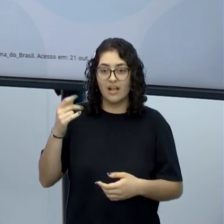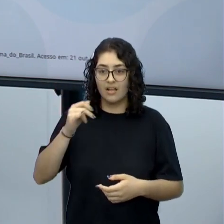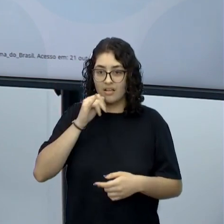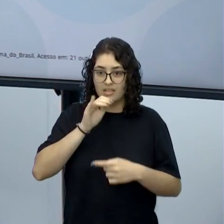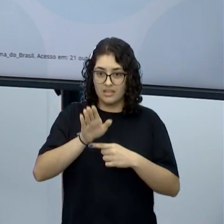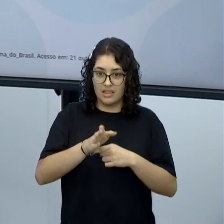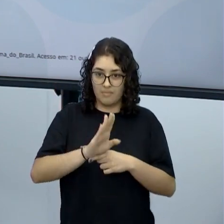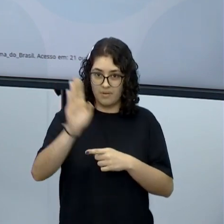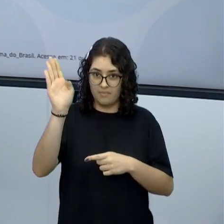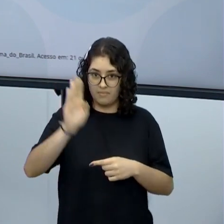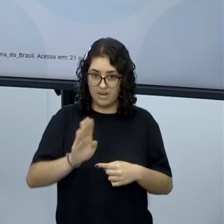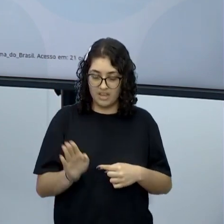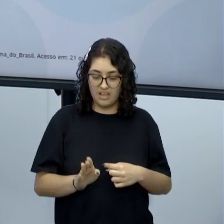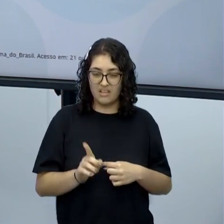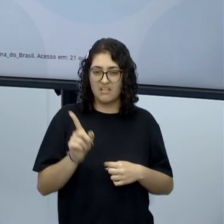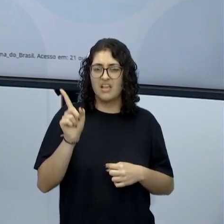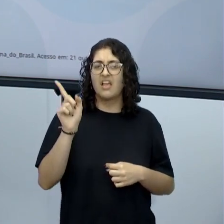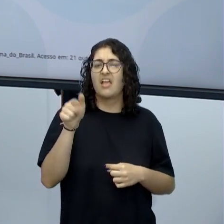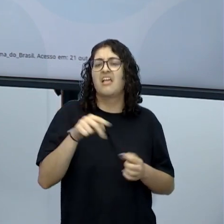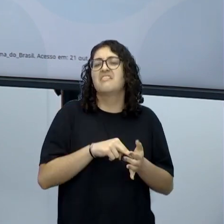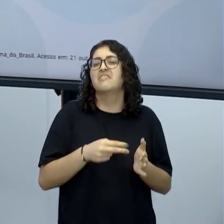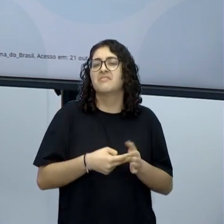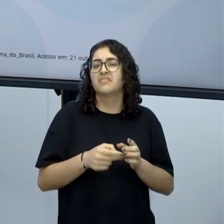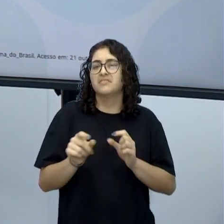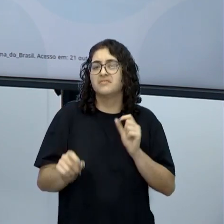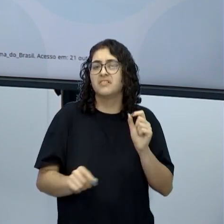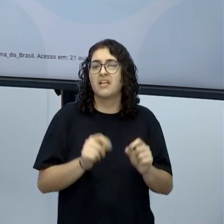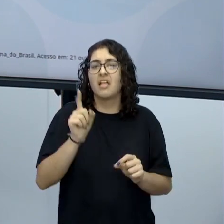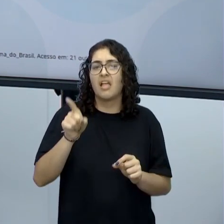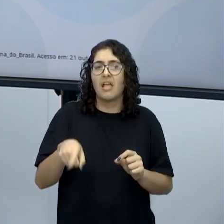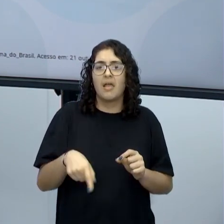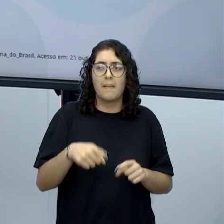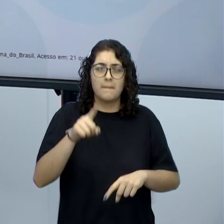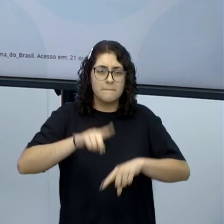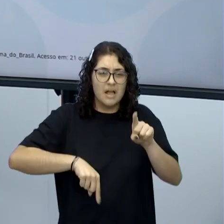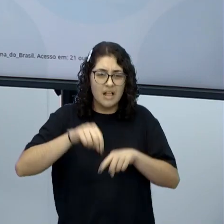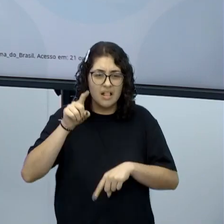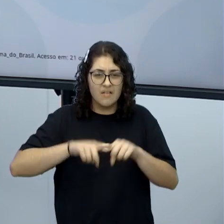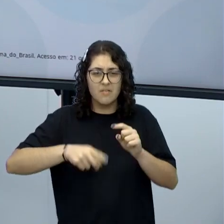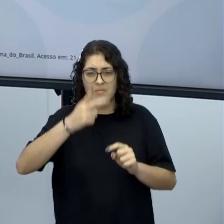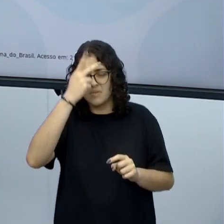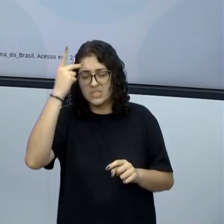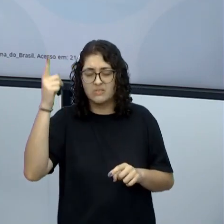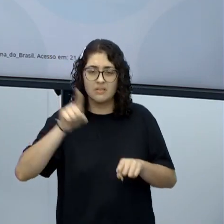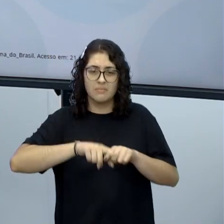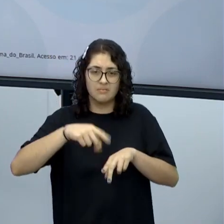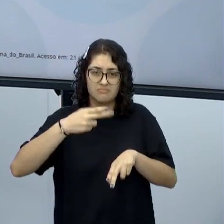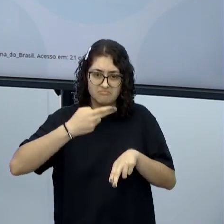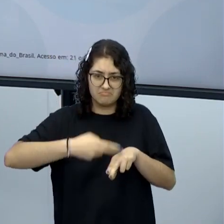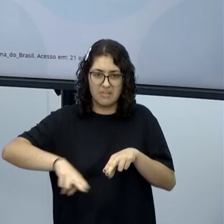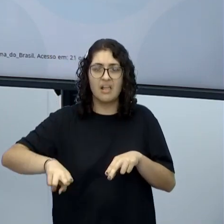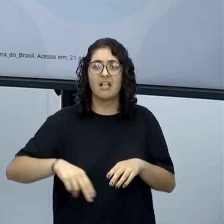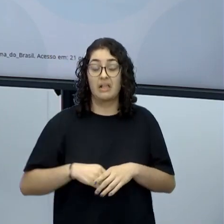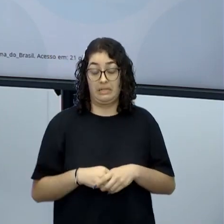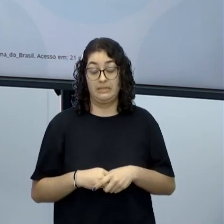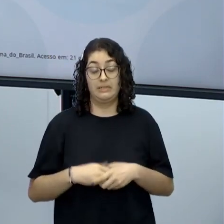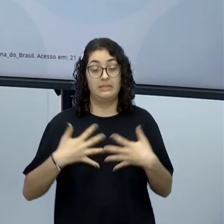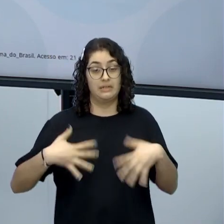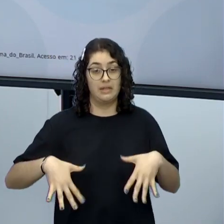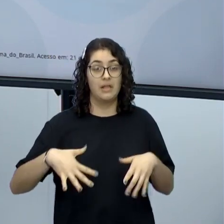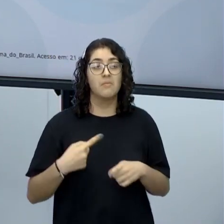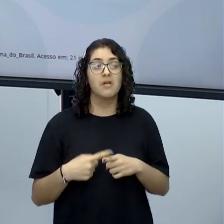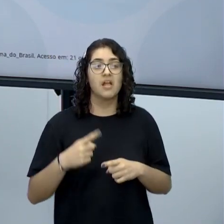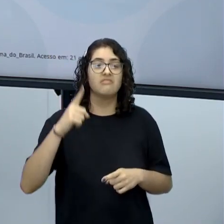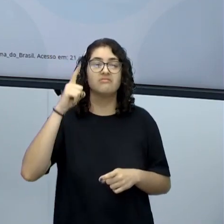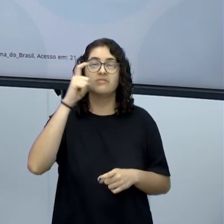cinema nacional é palavrão e gente pelada. Então isso é complicado. Por quê? Porque o